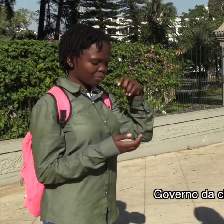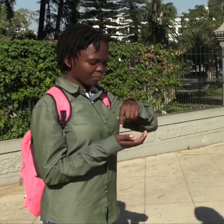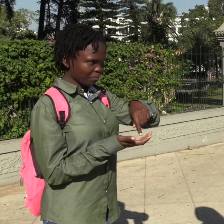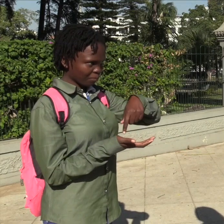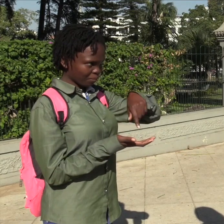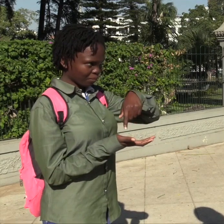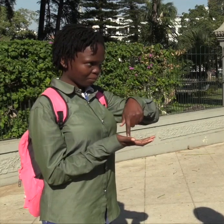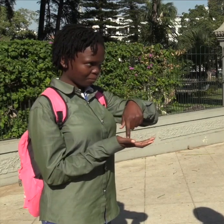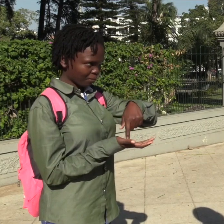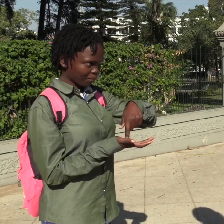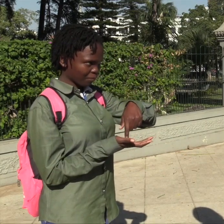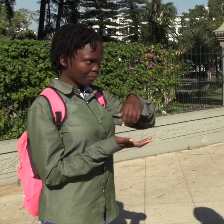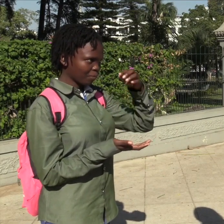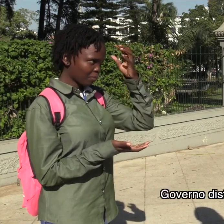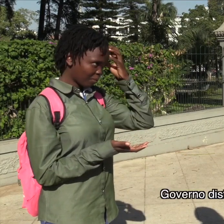cidade